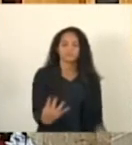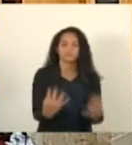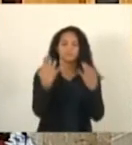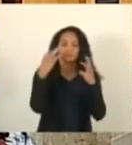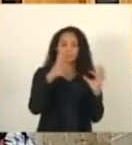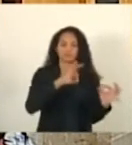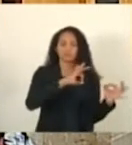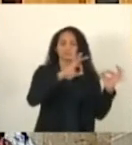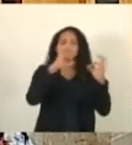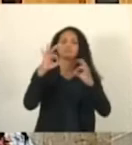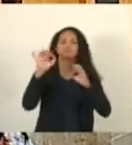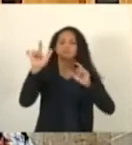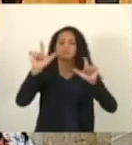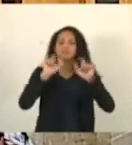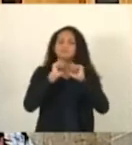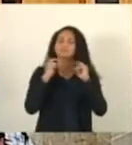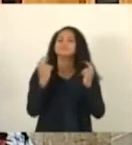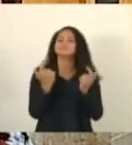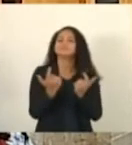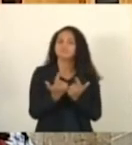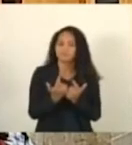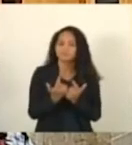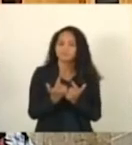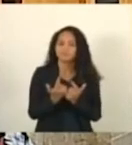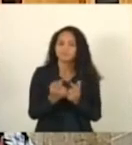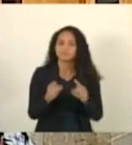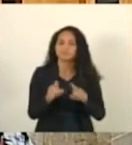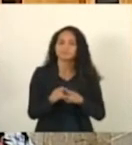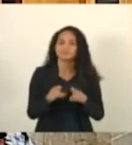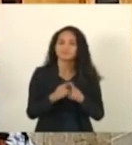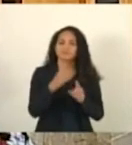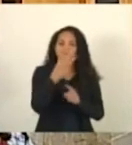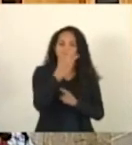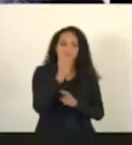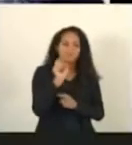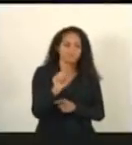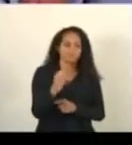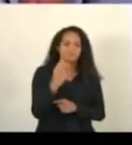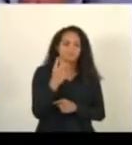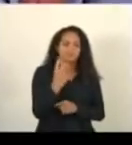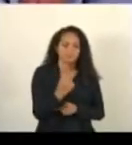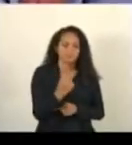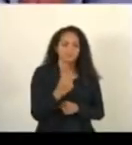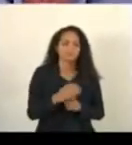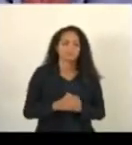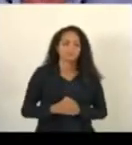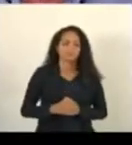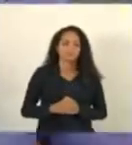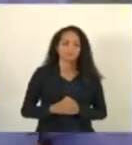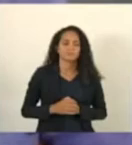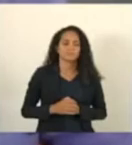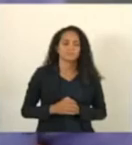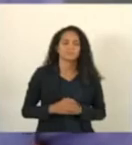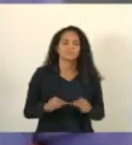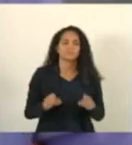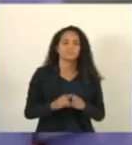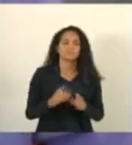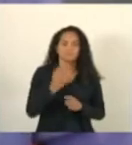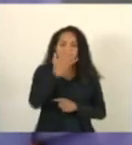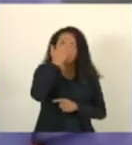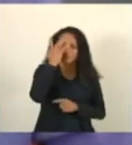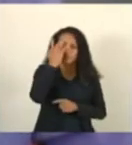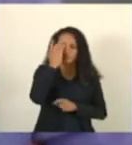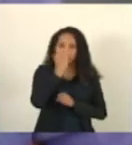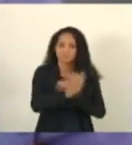Assembleia, por meio do canal digital aberto 3.2, internautas do site da Assembleia e